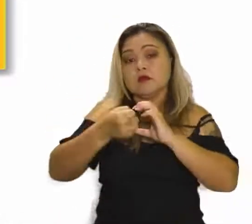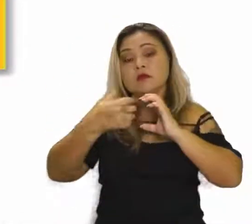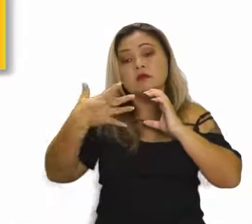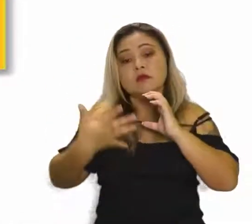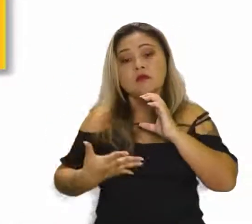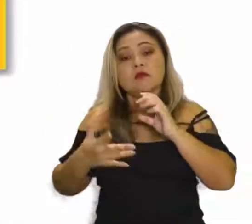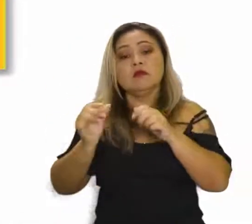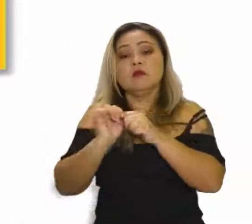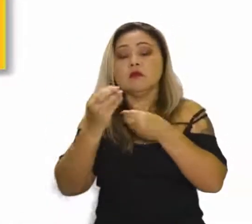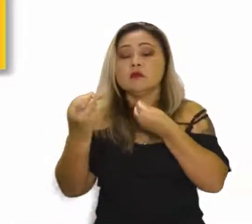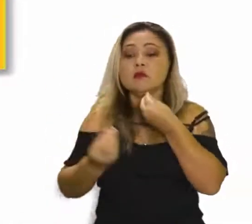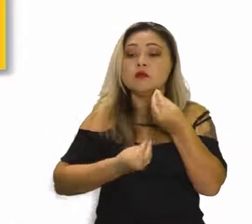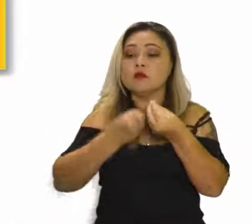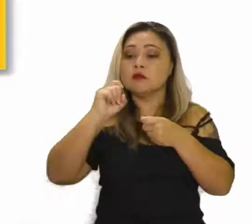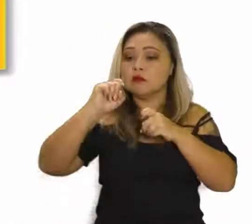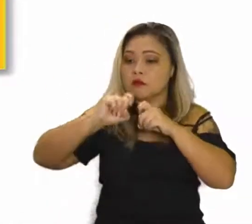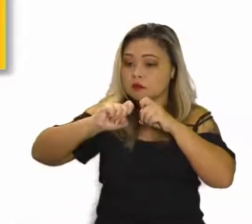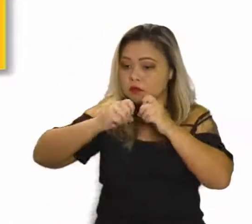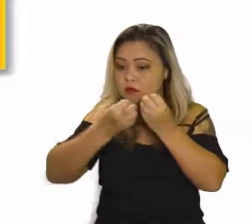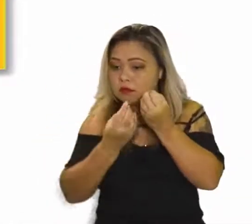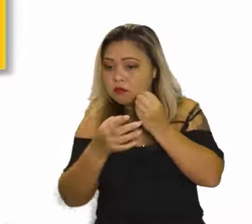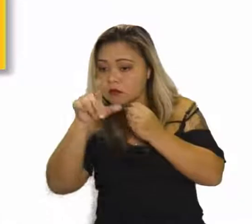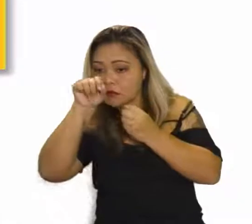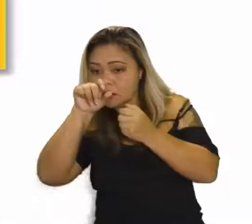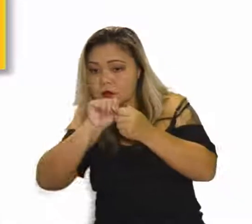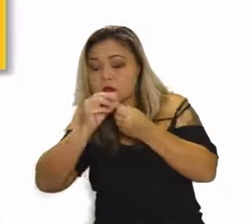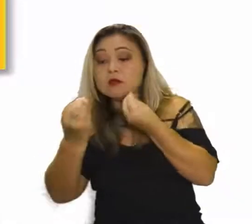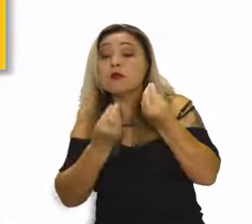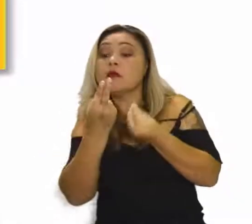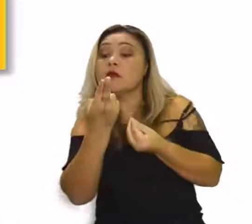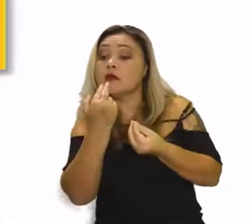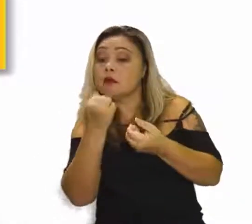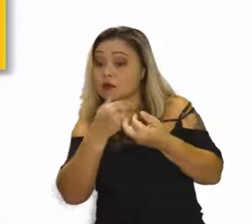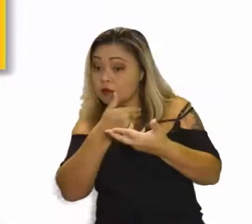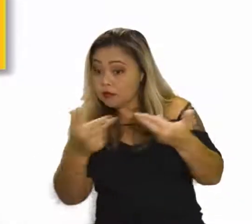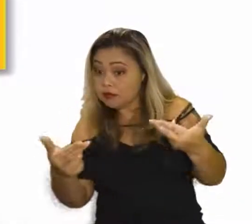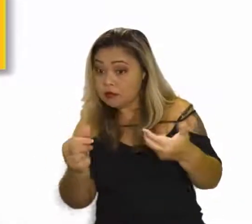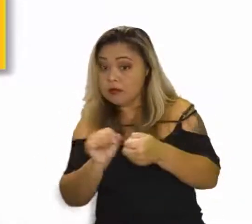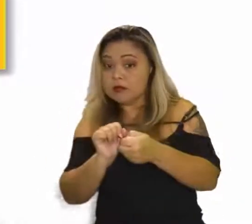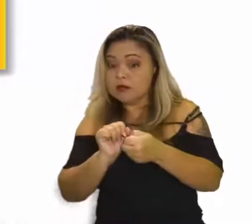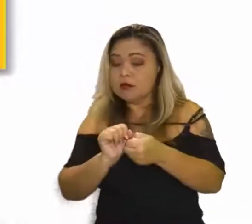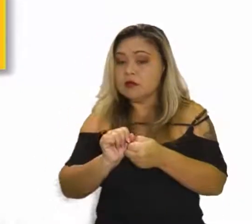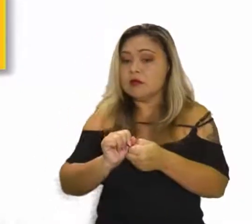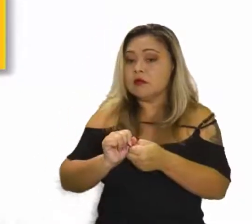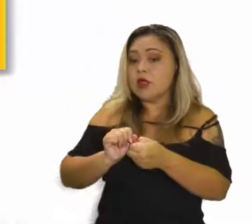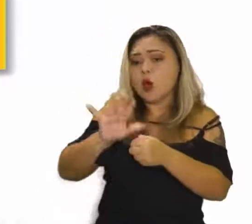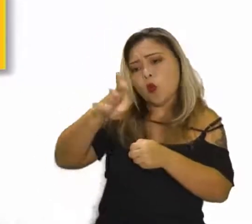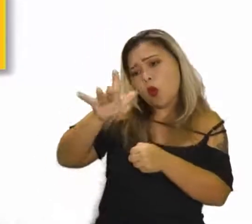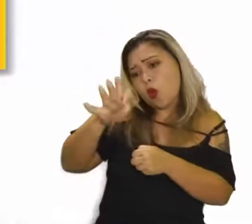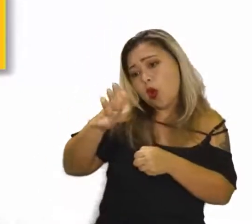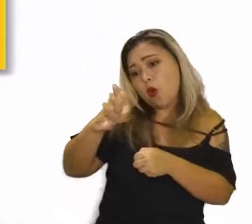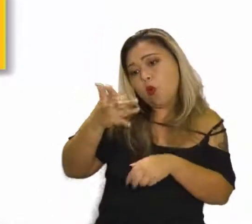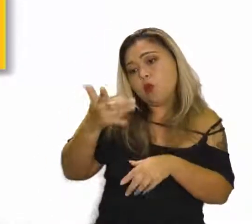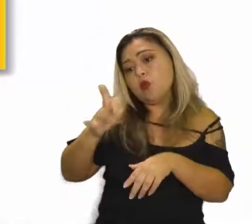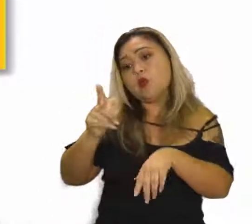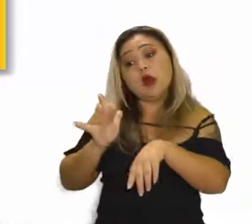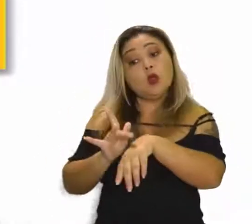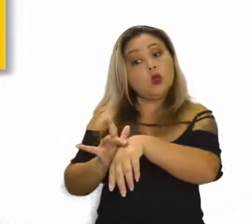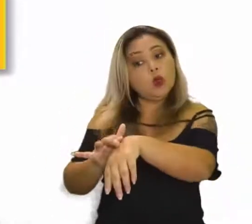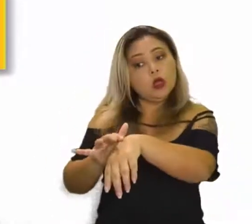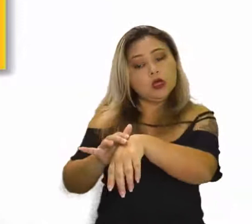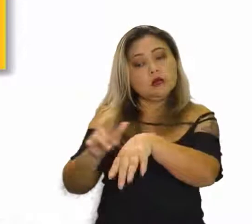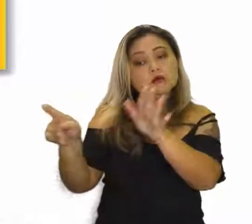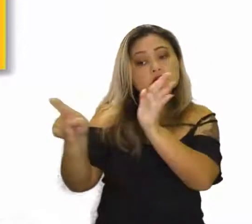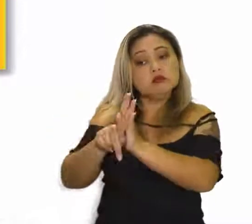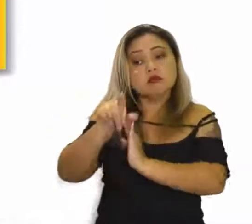características, manejo de reprodução, manejo alimentar. Vamos só pincelar um pouquinho sobre algumas doenças,